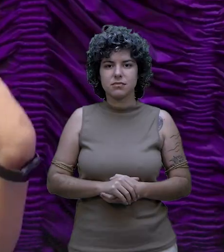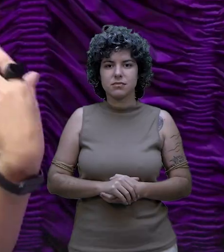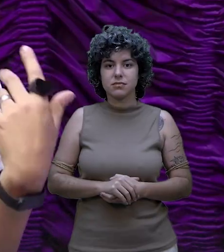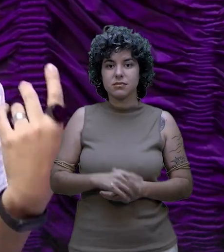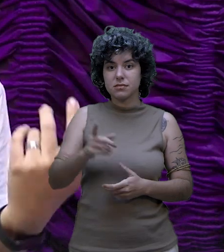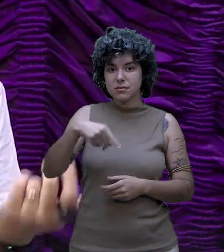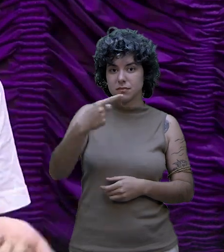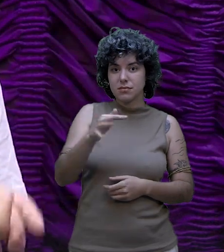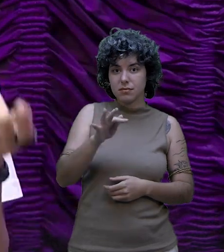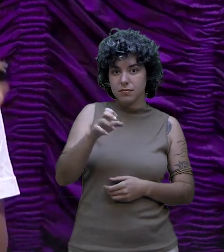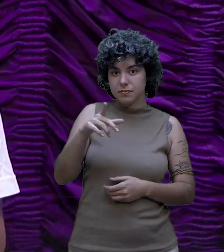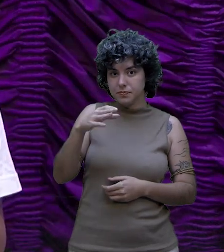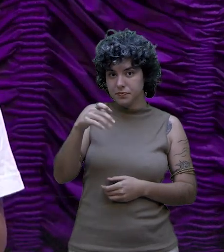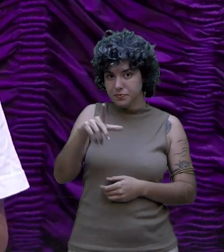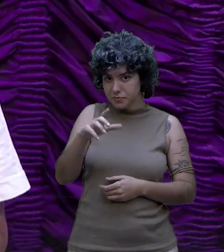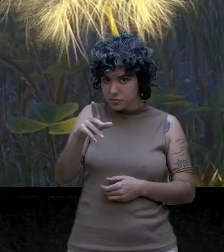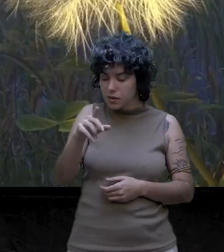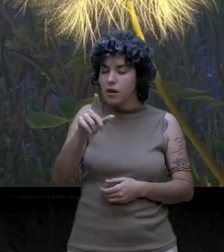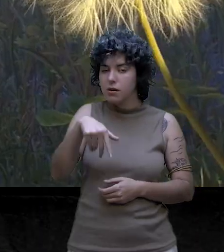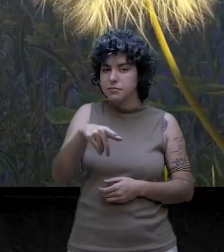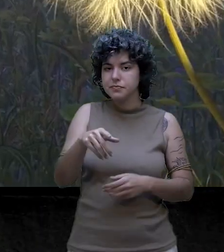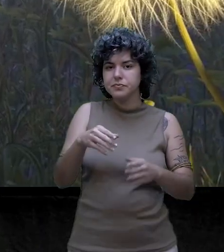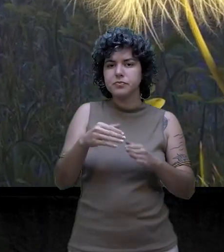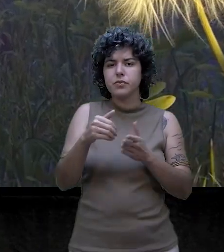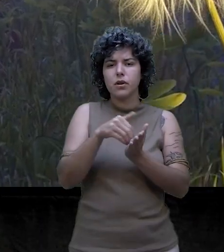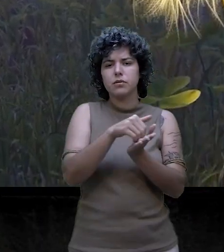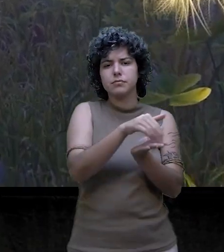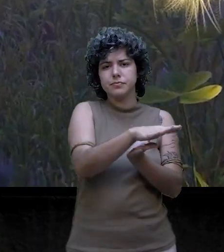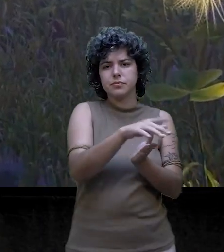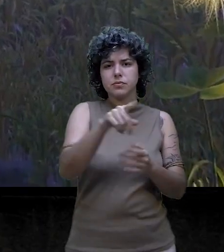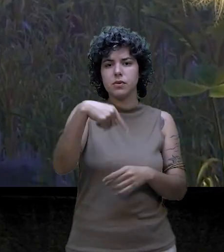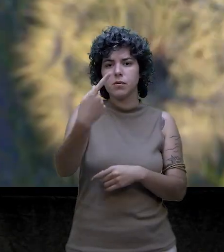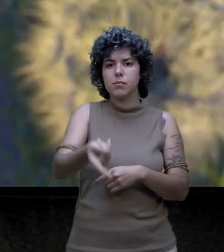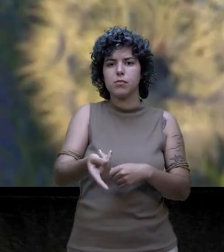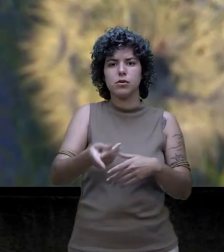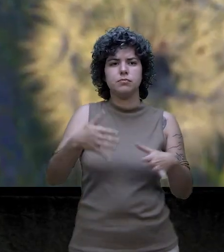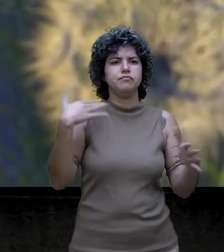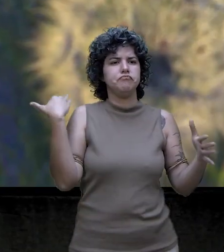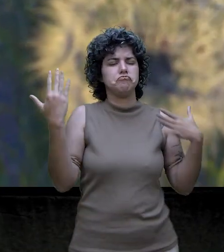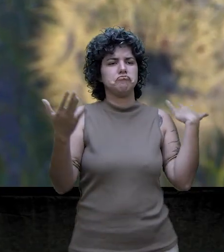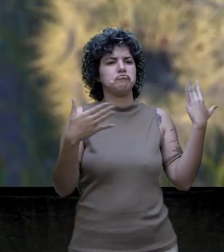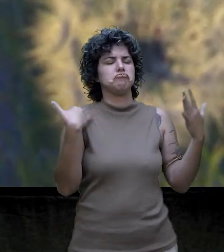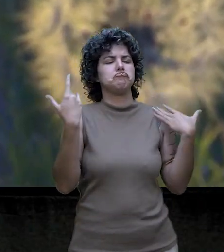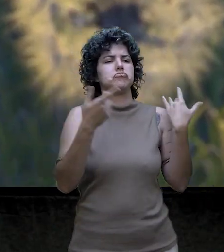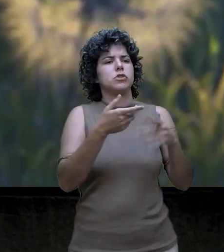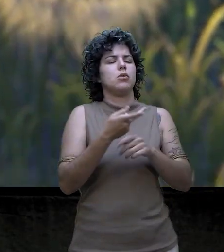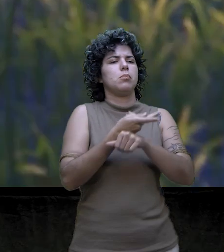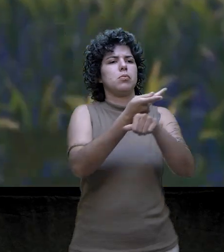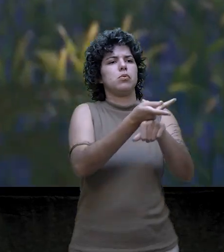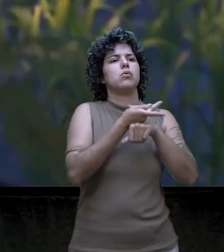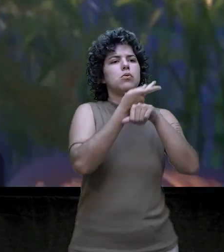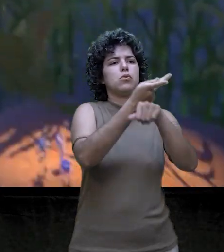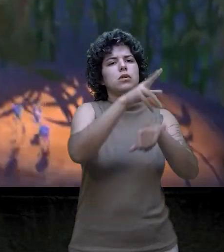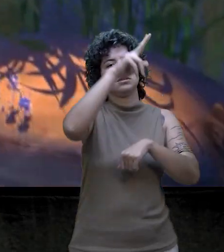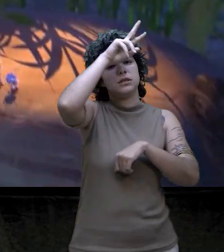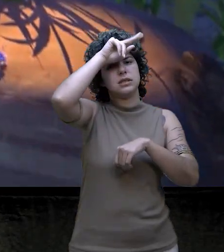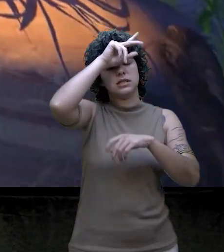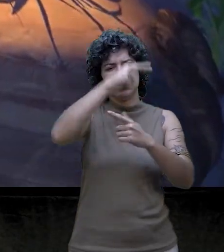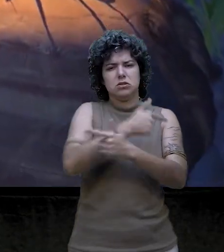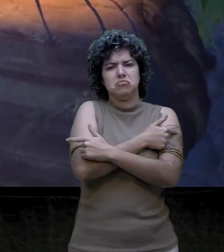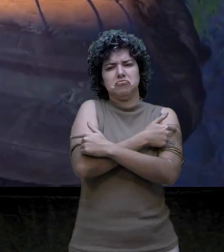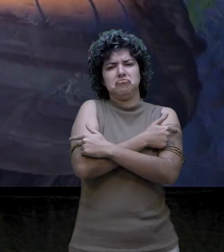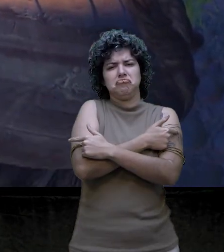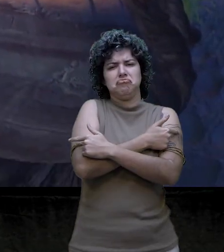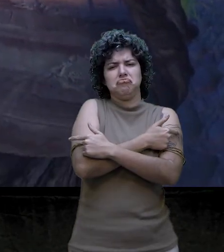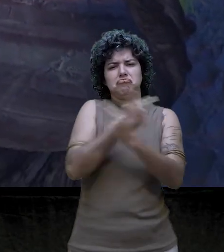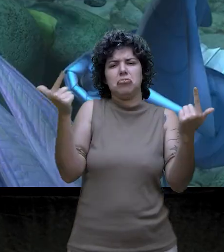Aí o Flick é expulso do formigueiro e sai em uma grande aventura em busca de insetos guerreiros para defender as formigas da ameaça dos